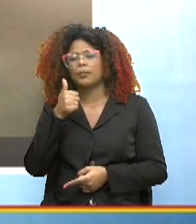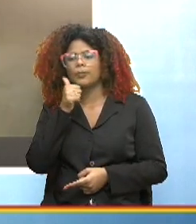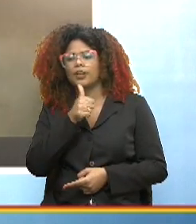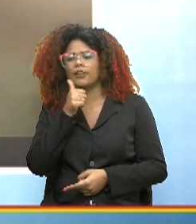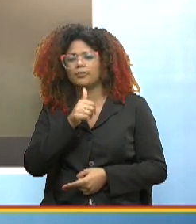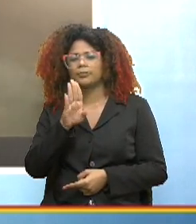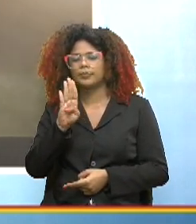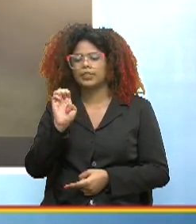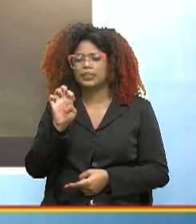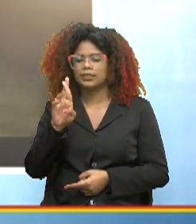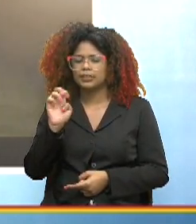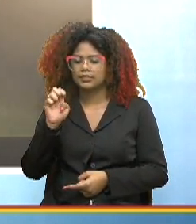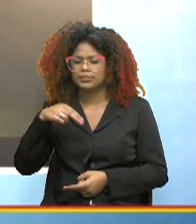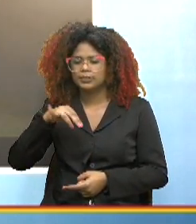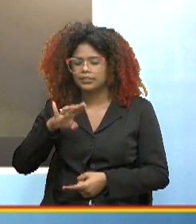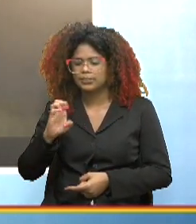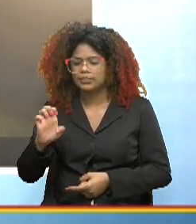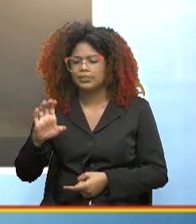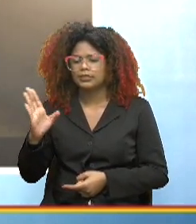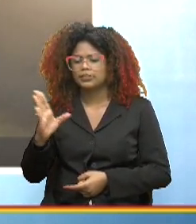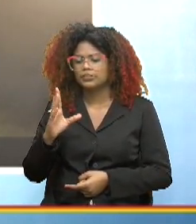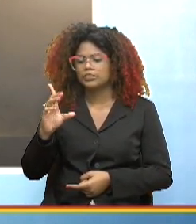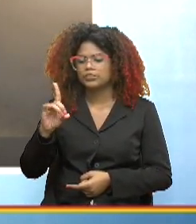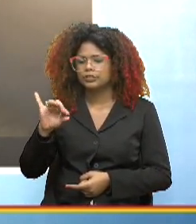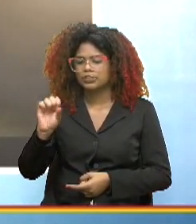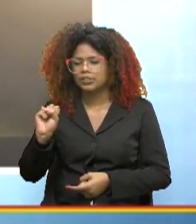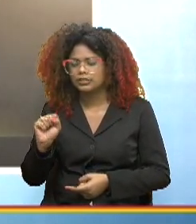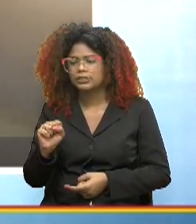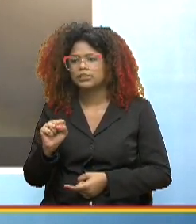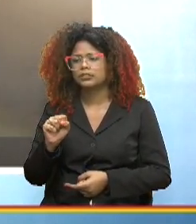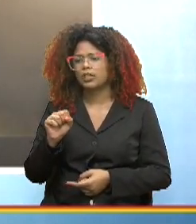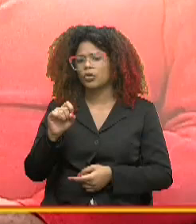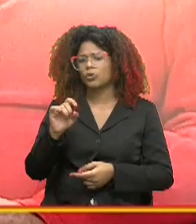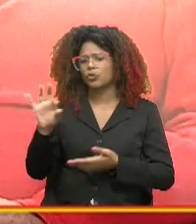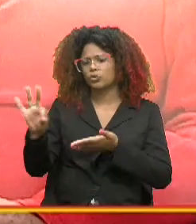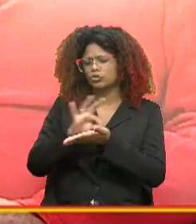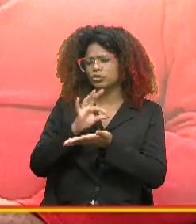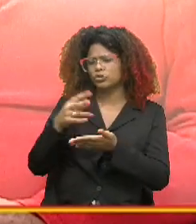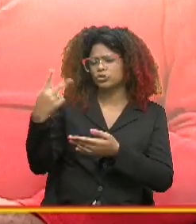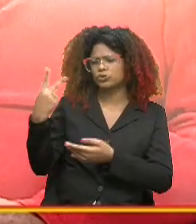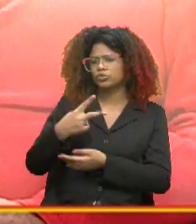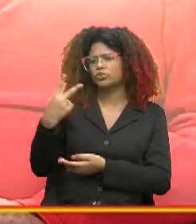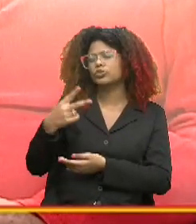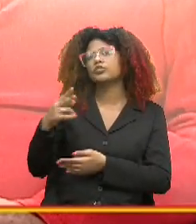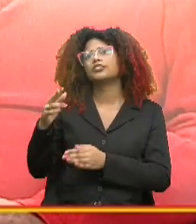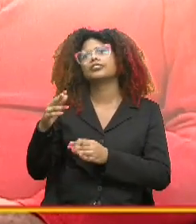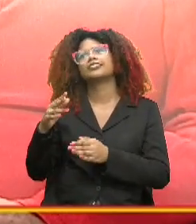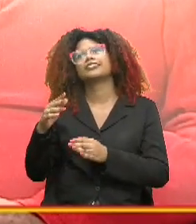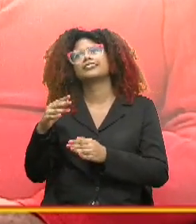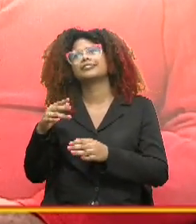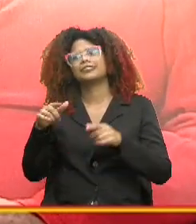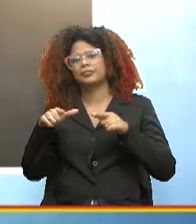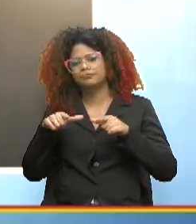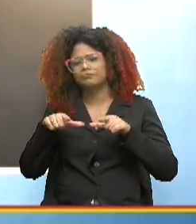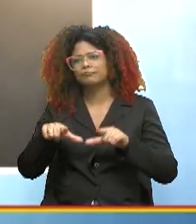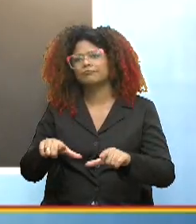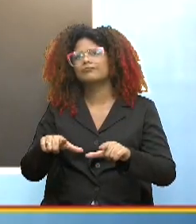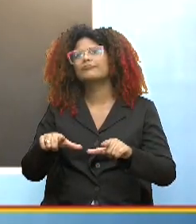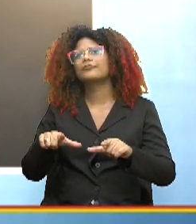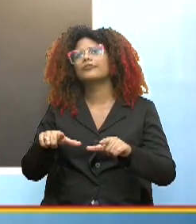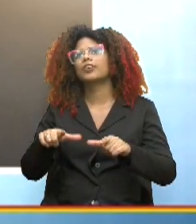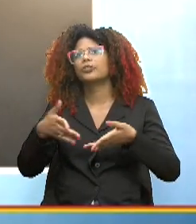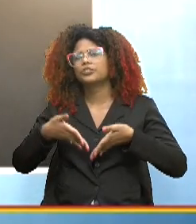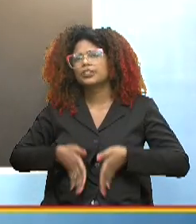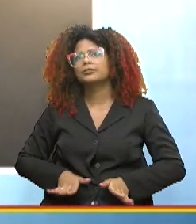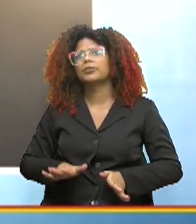de adoção e com registro dos dois né do casal na certidão de nascimento é o primeiro no Rio Grande do Sul